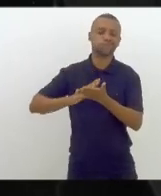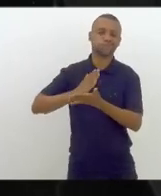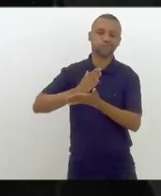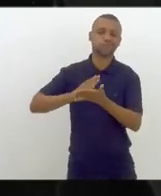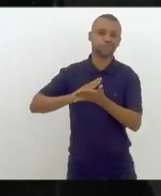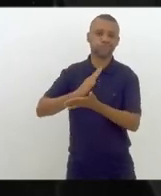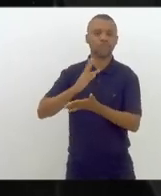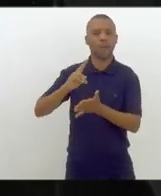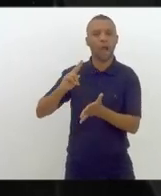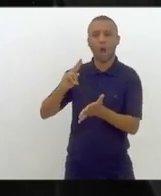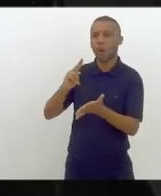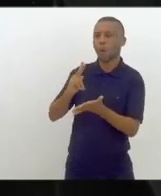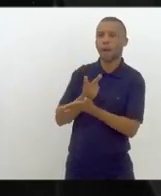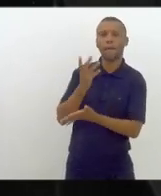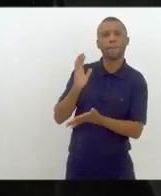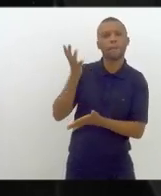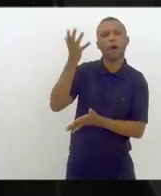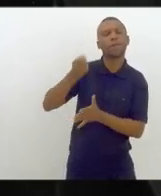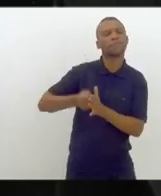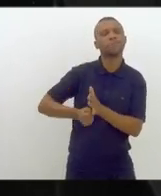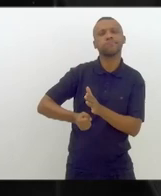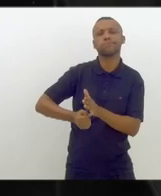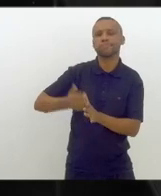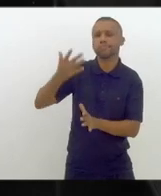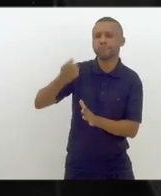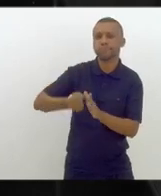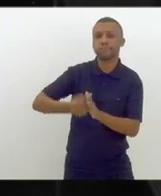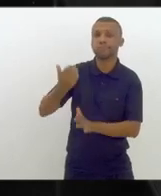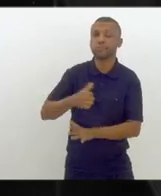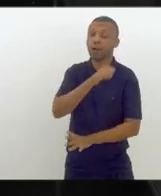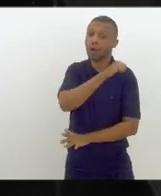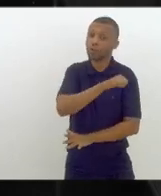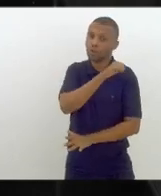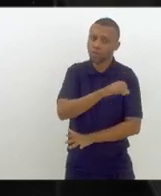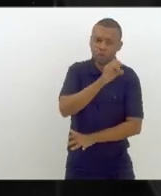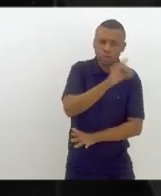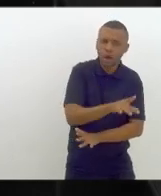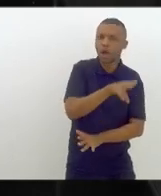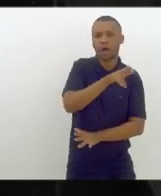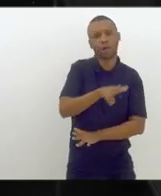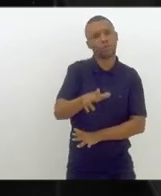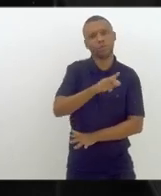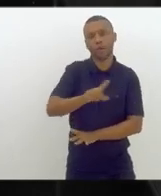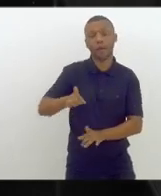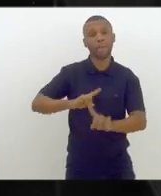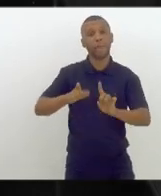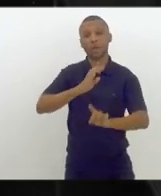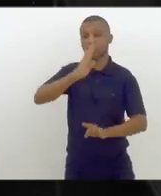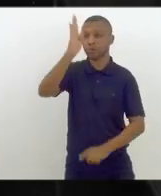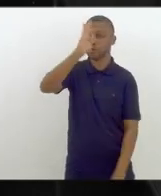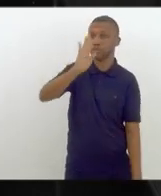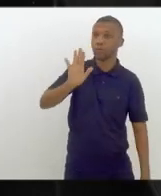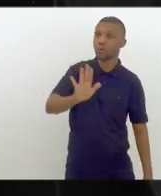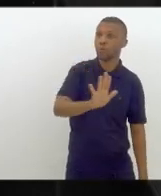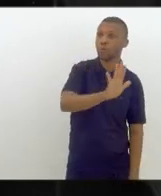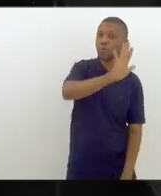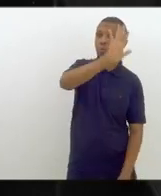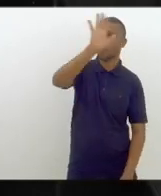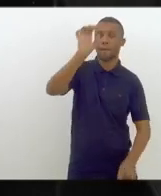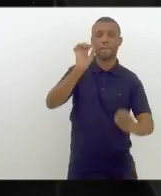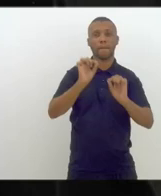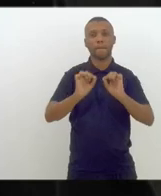vem acontecendo por diversas vezes, não só no estado do Rio de Janeiro, mas como no país inteiro. A gente